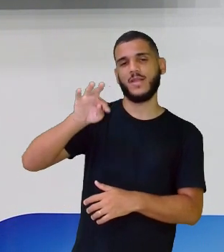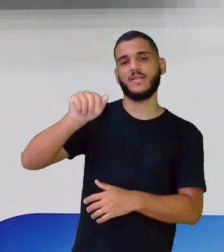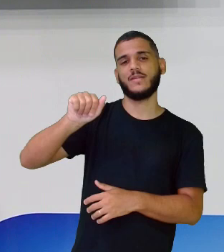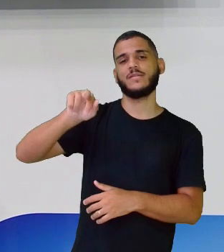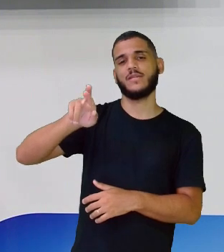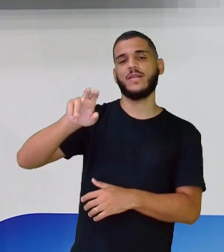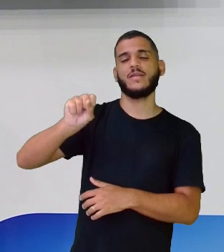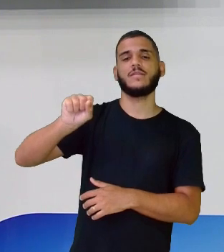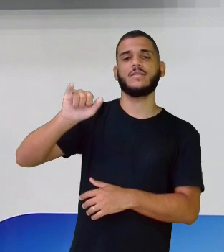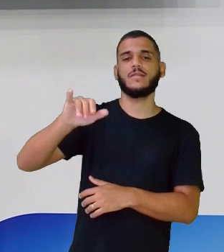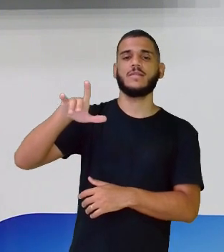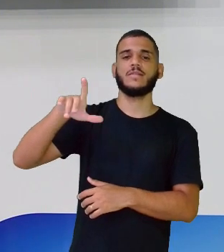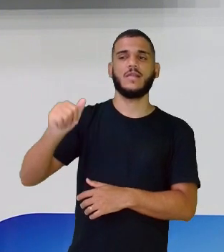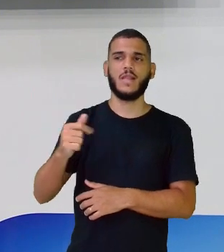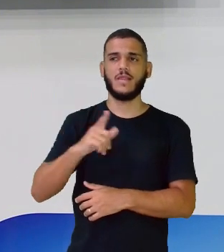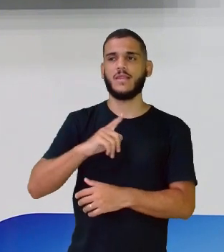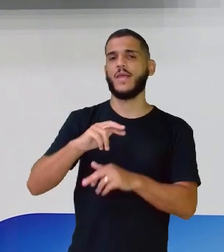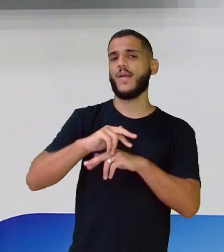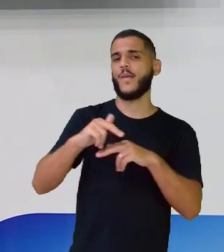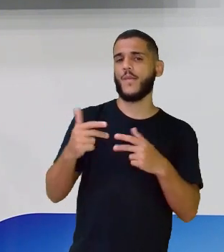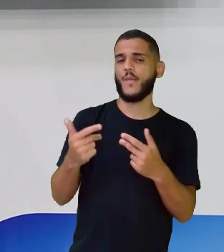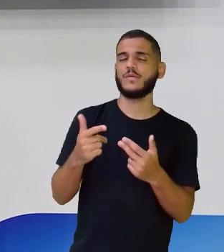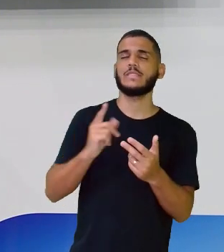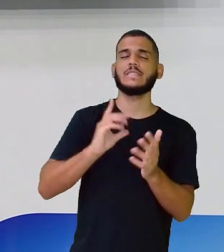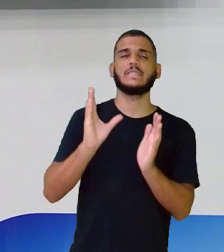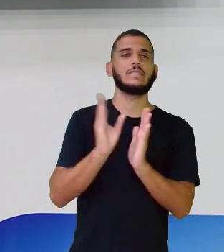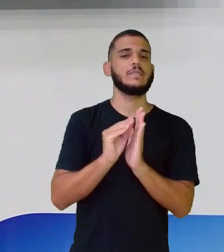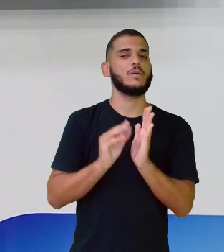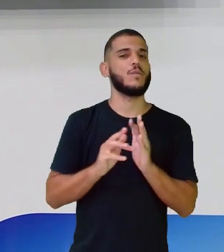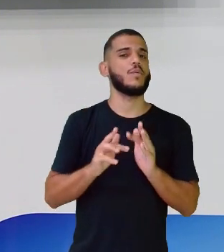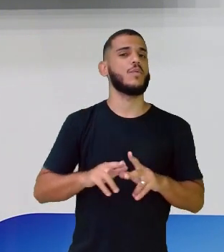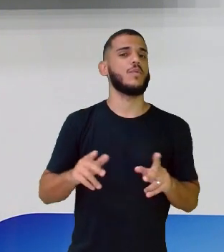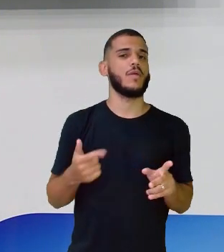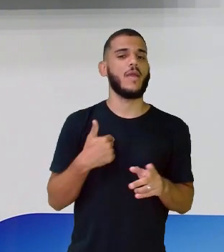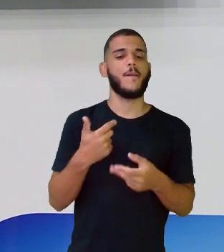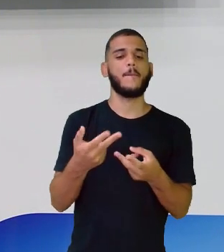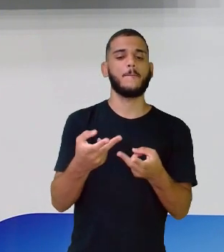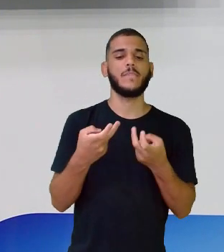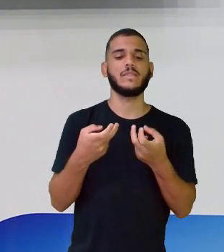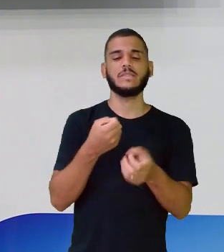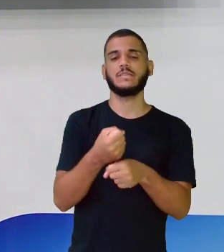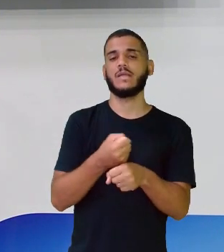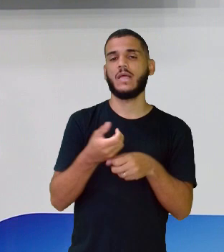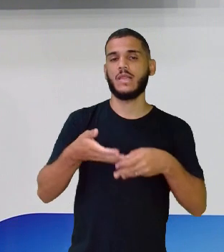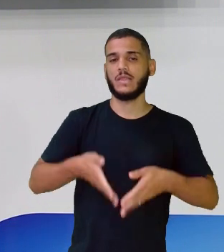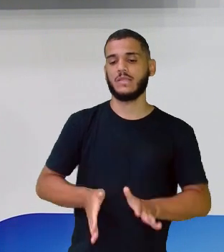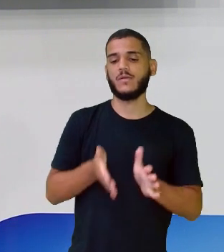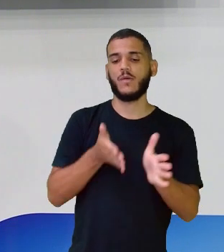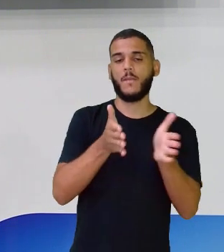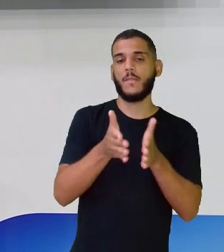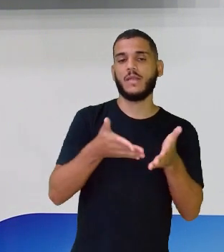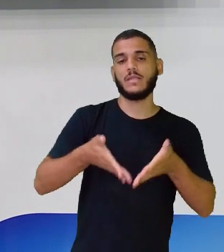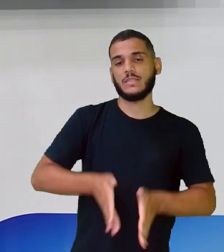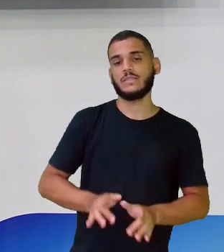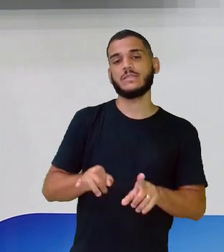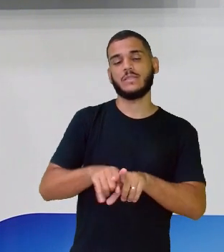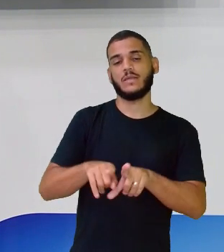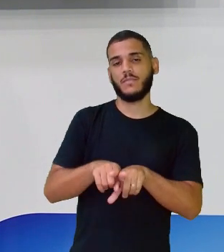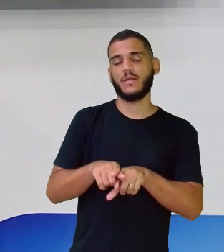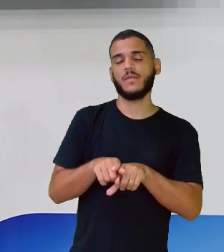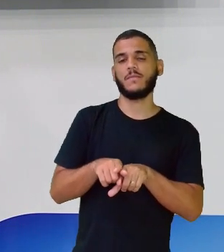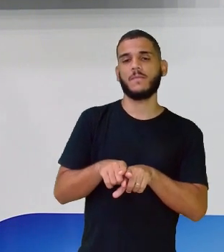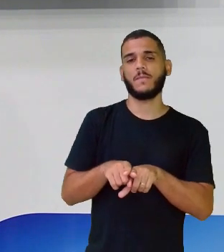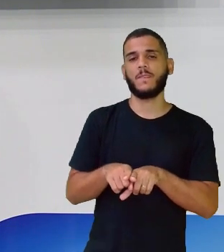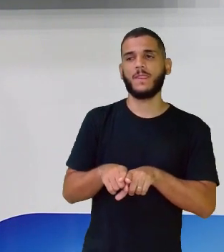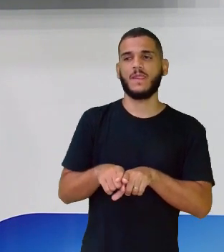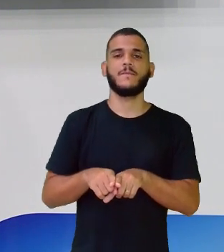aí a gente tem os elementos, já foi diferente. Eu já deduzo também pelo ano que ela nasceu, pelo período que ela nasceu, aí